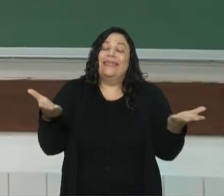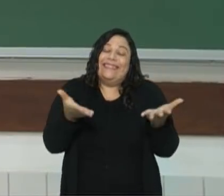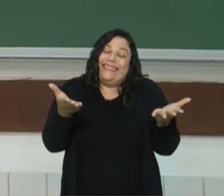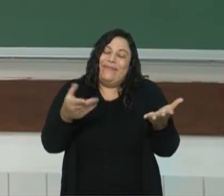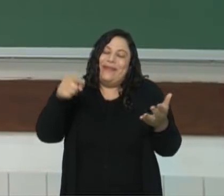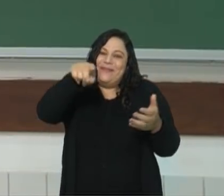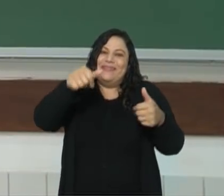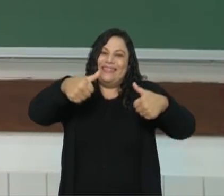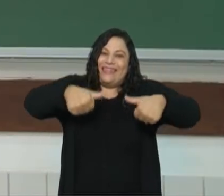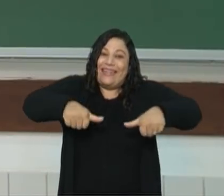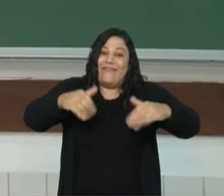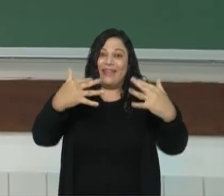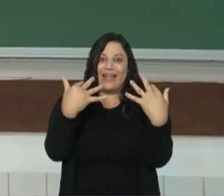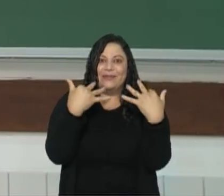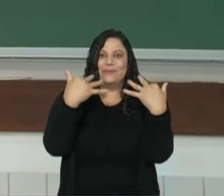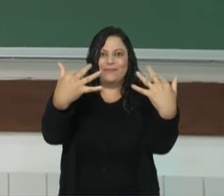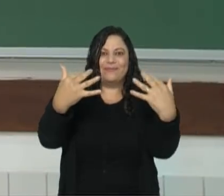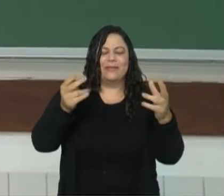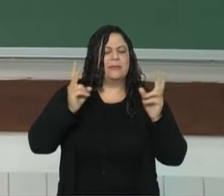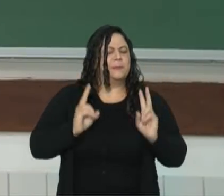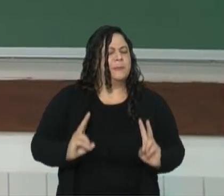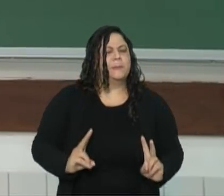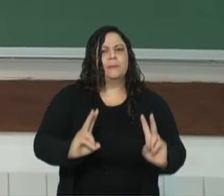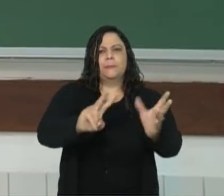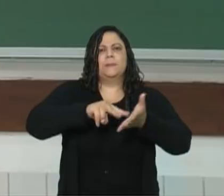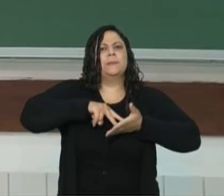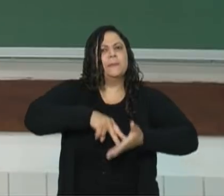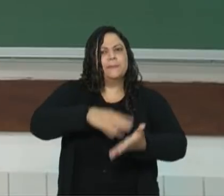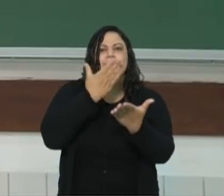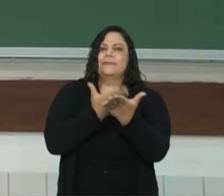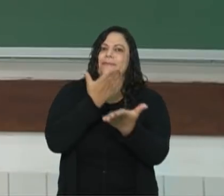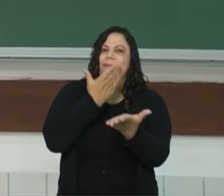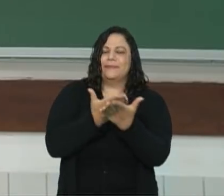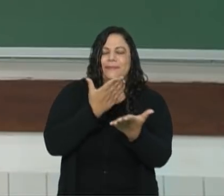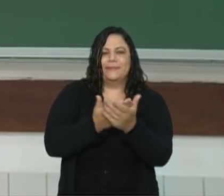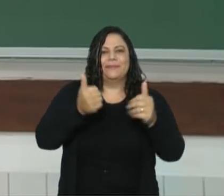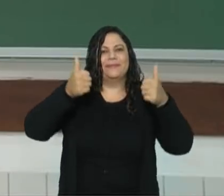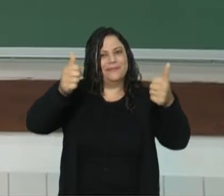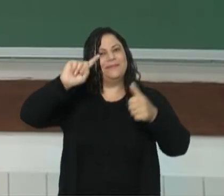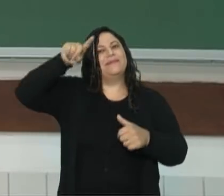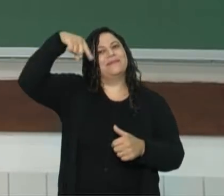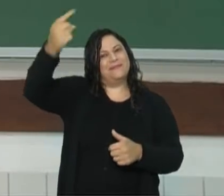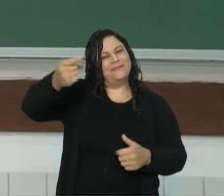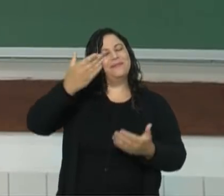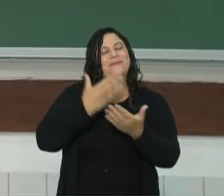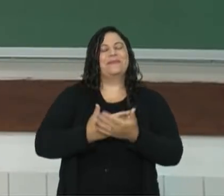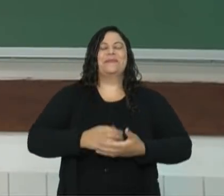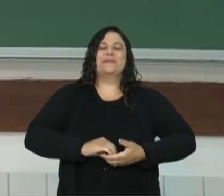até aqui. Continue firme estudando, tá bom? Até mais!